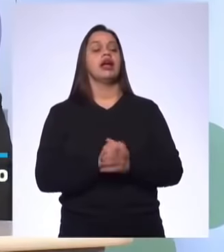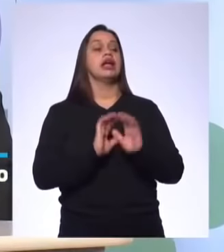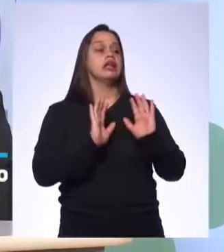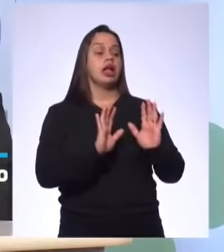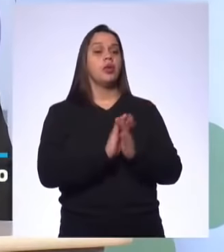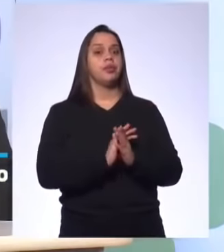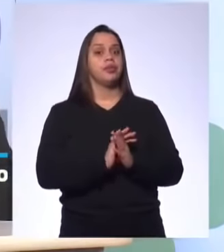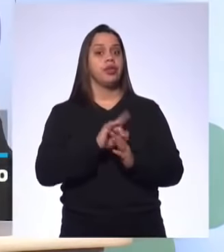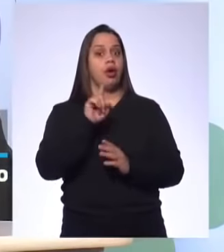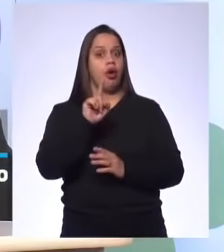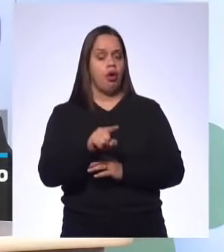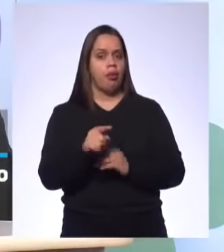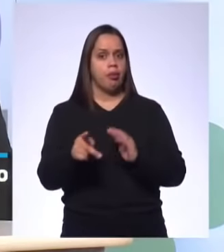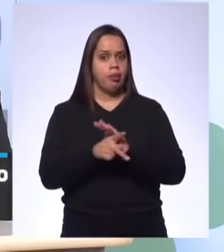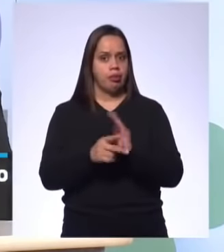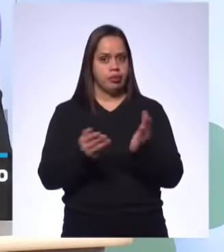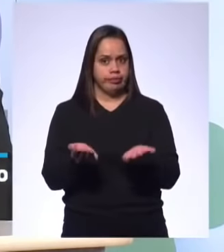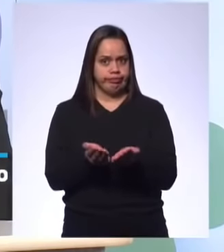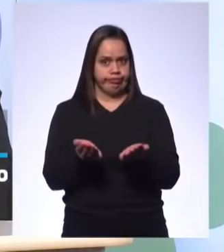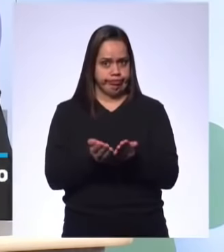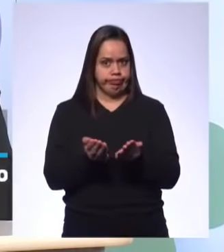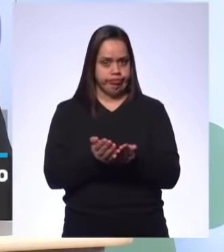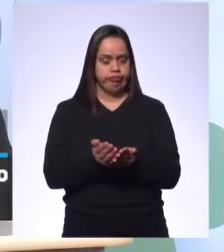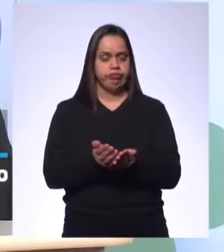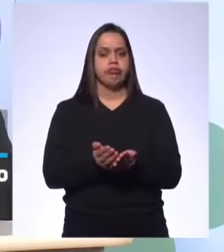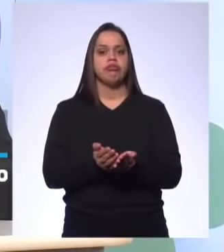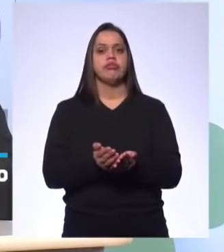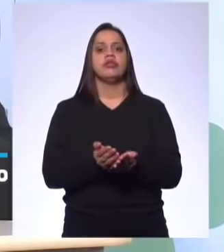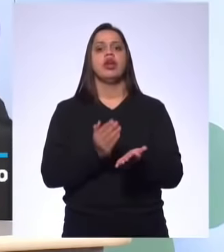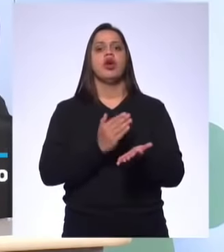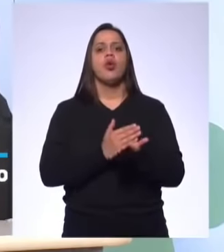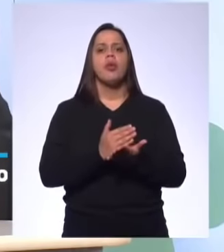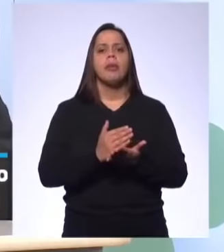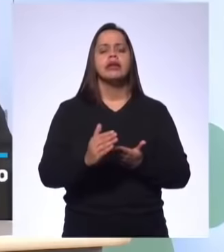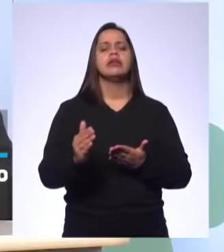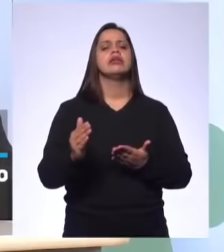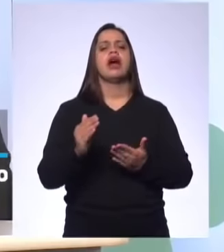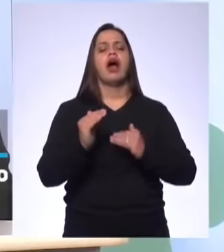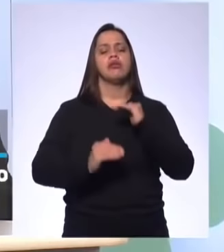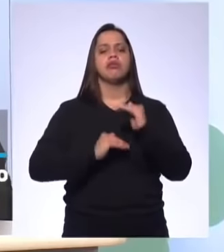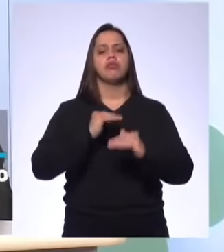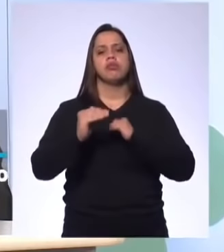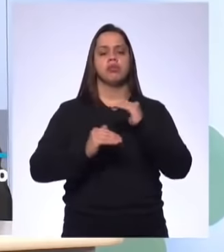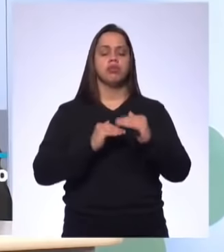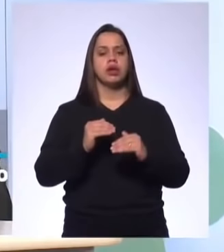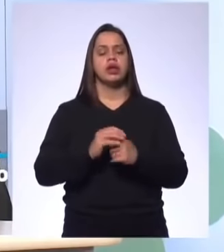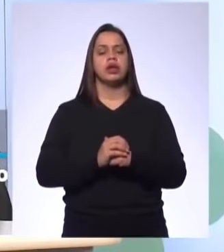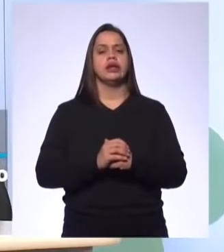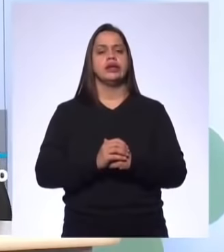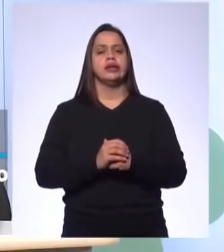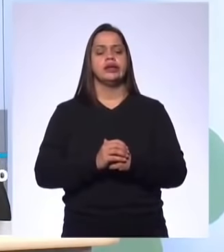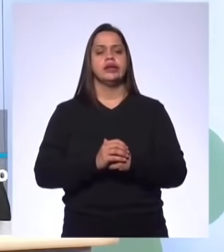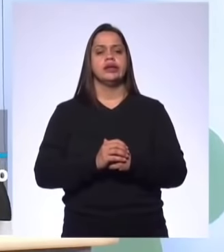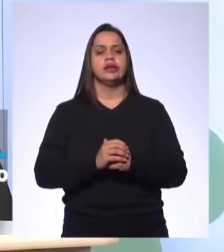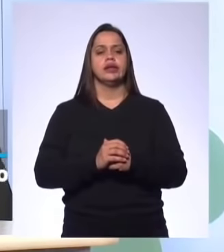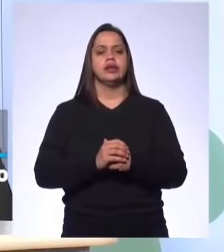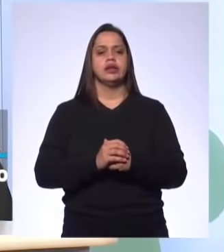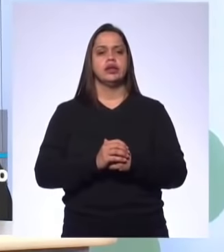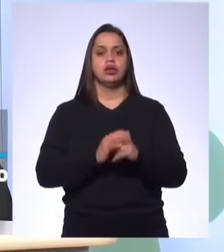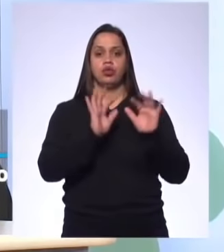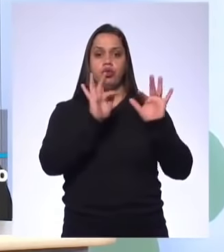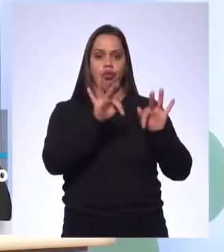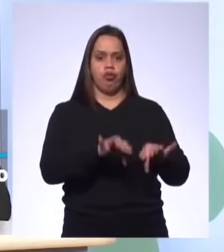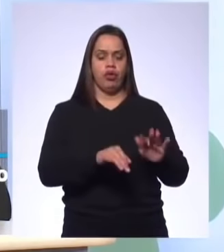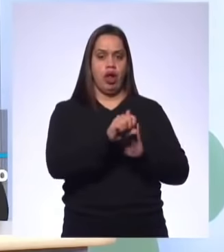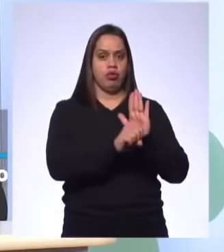O cristianismo, ele vai se desenvolvendo aí, a partir aí do final do